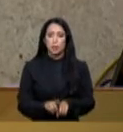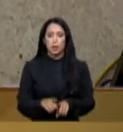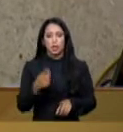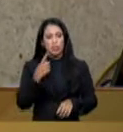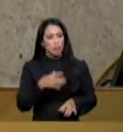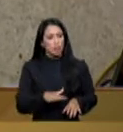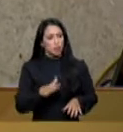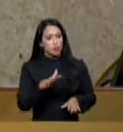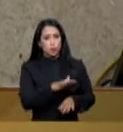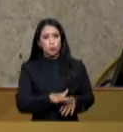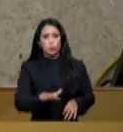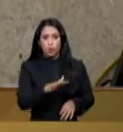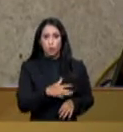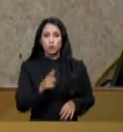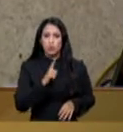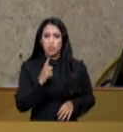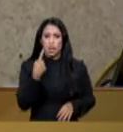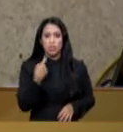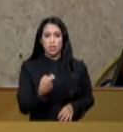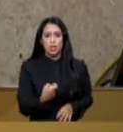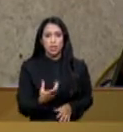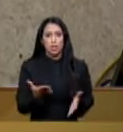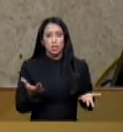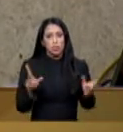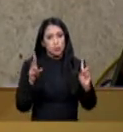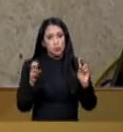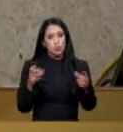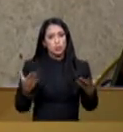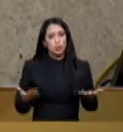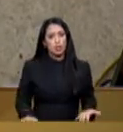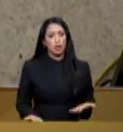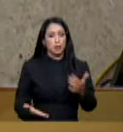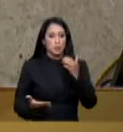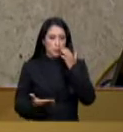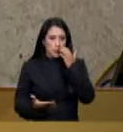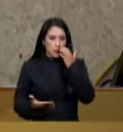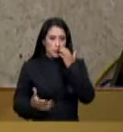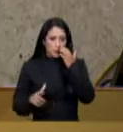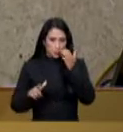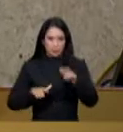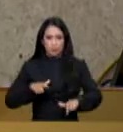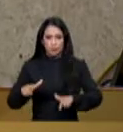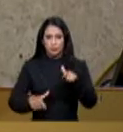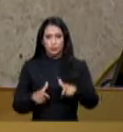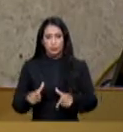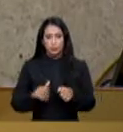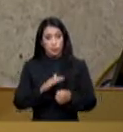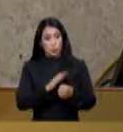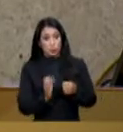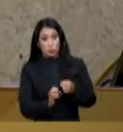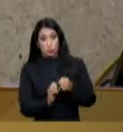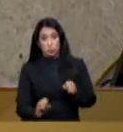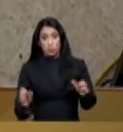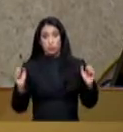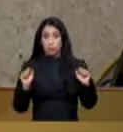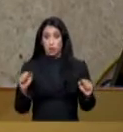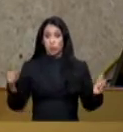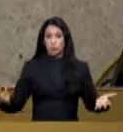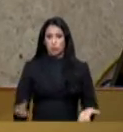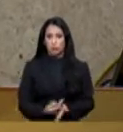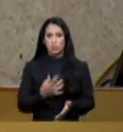interesse comum, a integração municipal do serviço de saneamento básico pode ocorrer